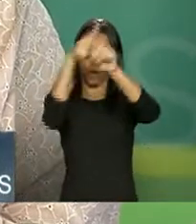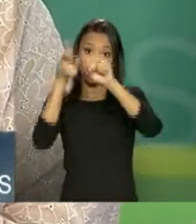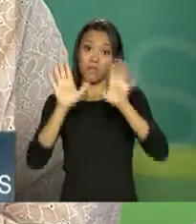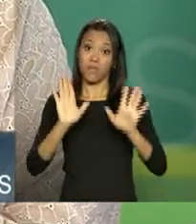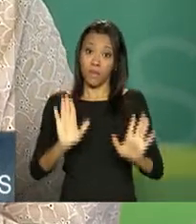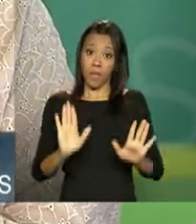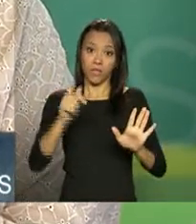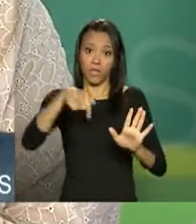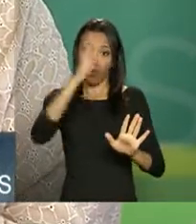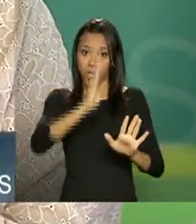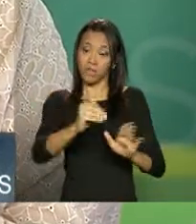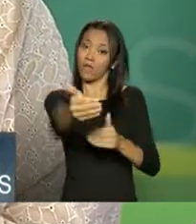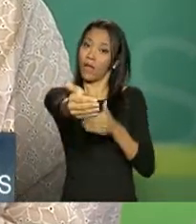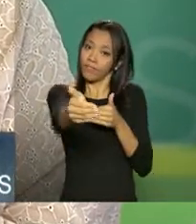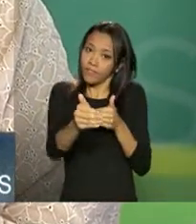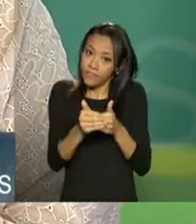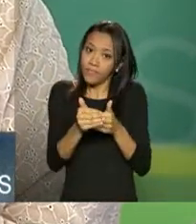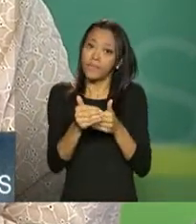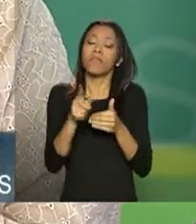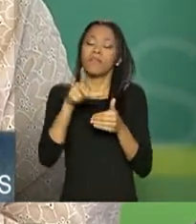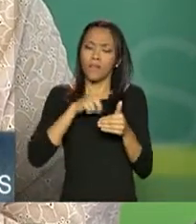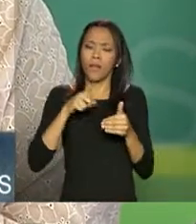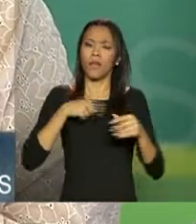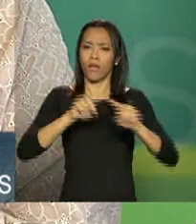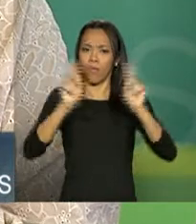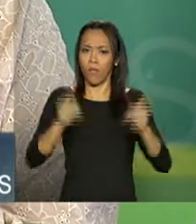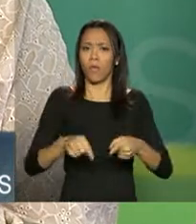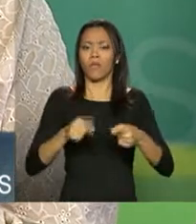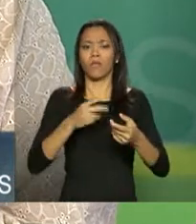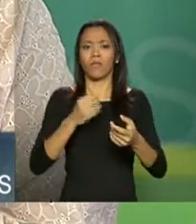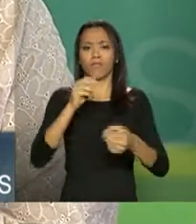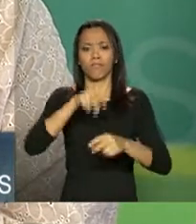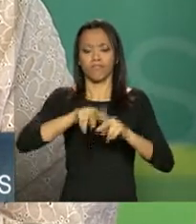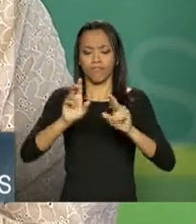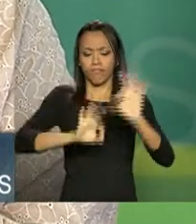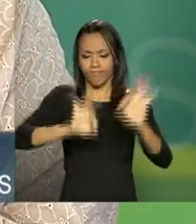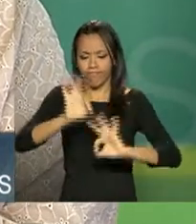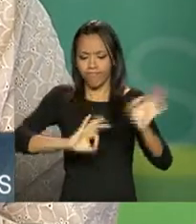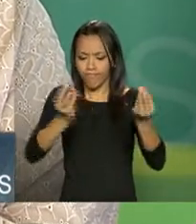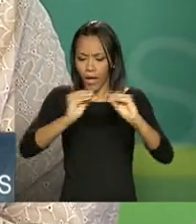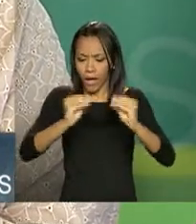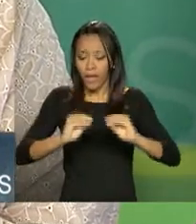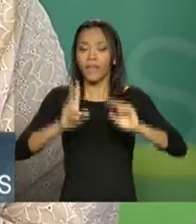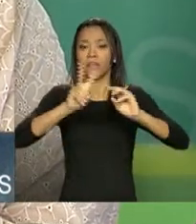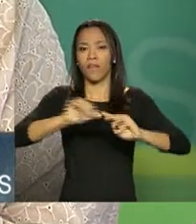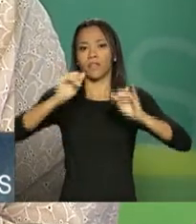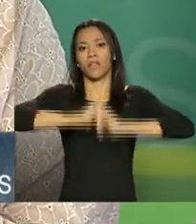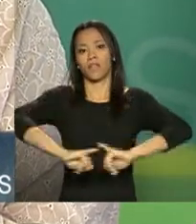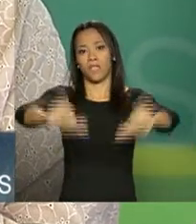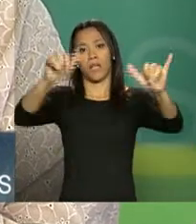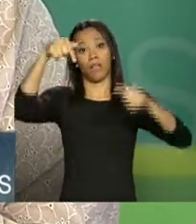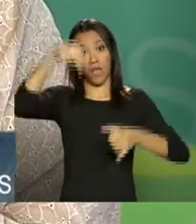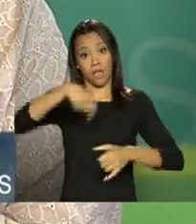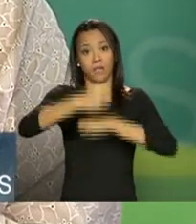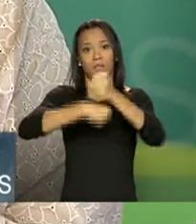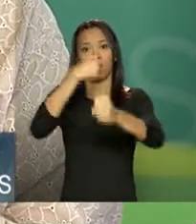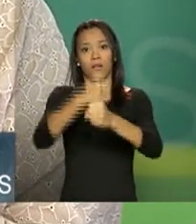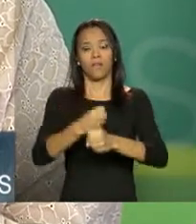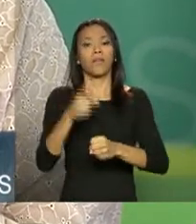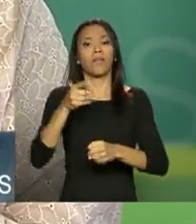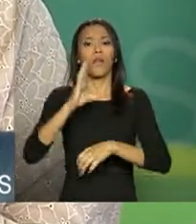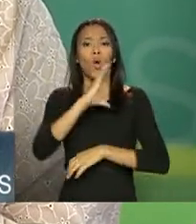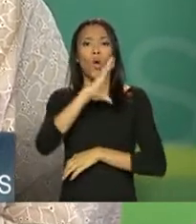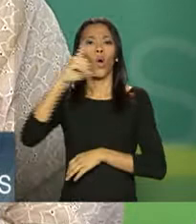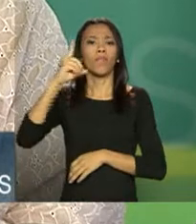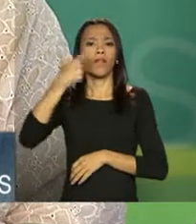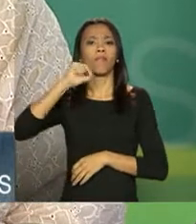loja adaptação plano esse que vai ser lançado esse ano tá esse plano é sobre o quê E são do Ministério do meio ambiente Aliás